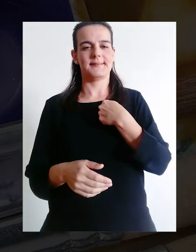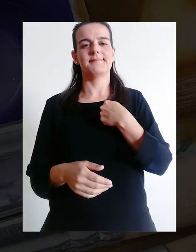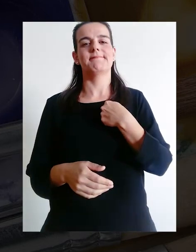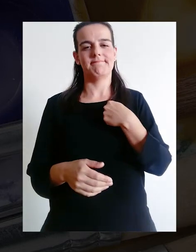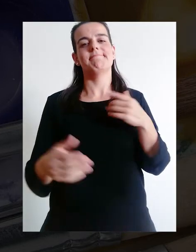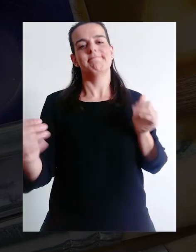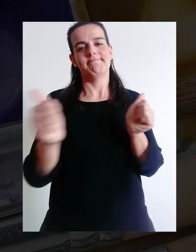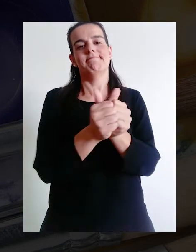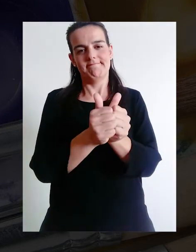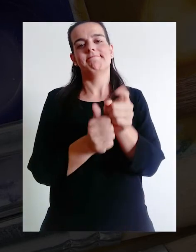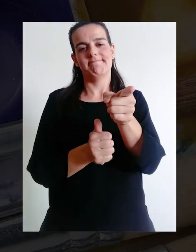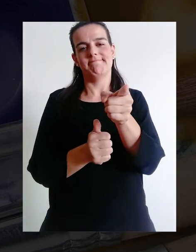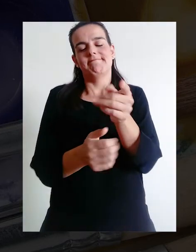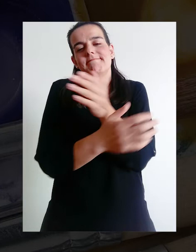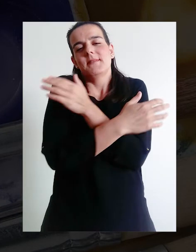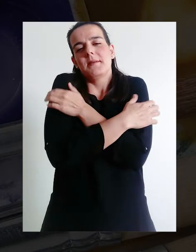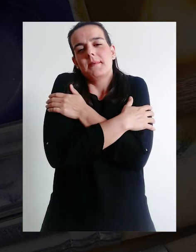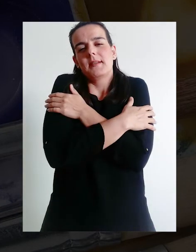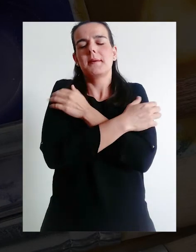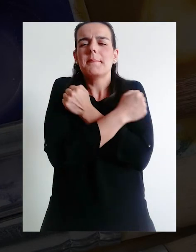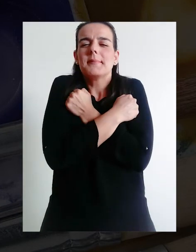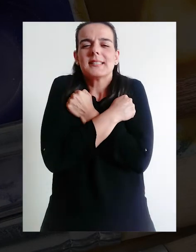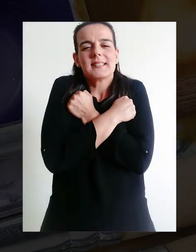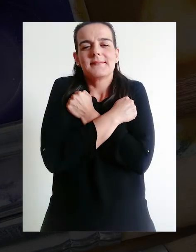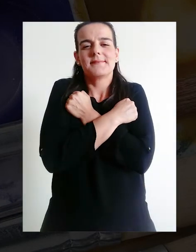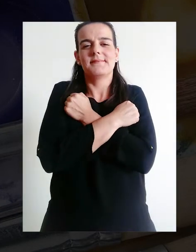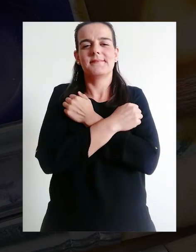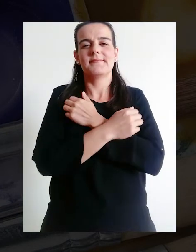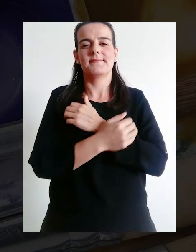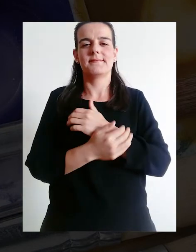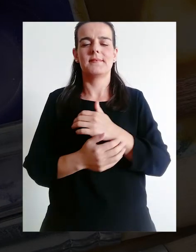Preciso de mim. Contigo, num abraço apertado.